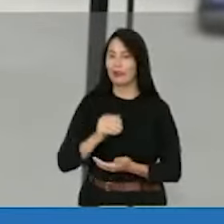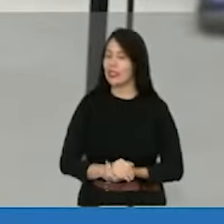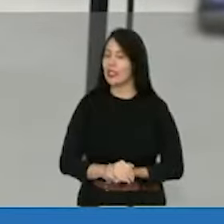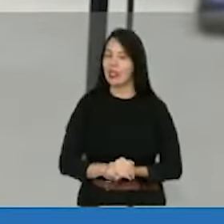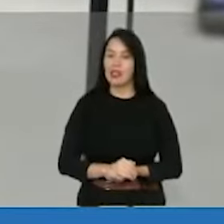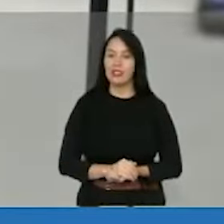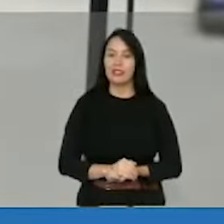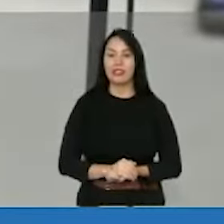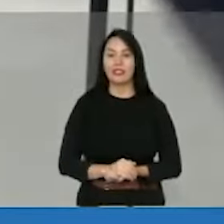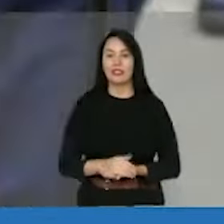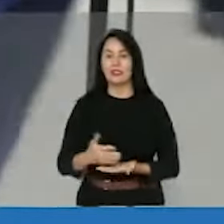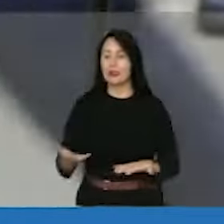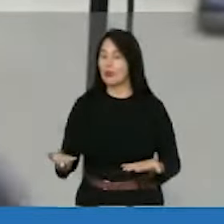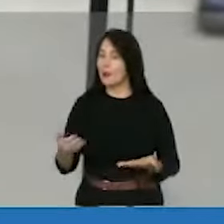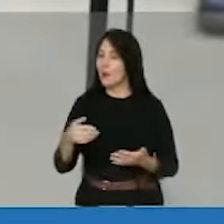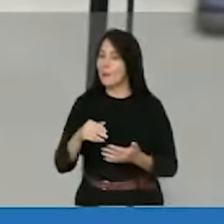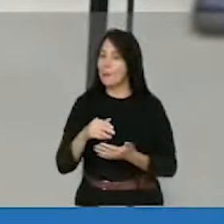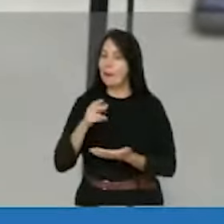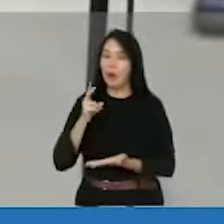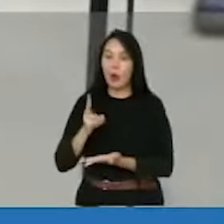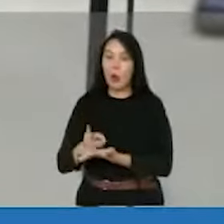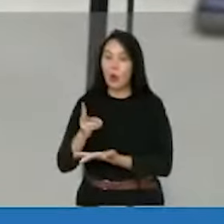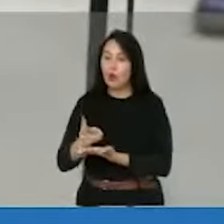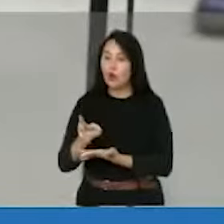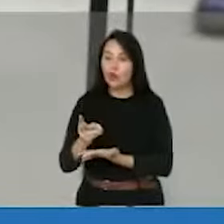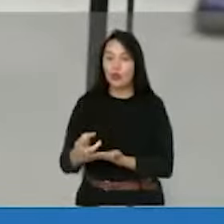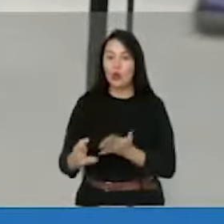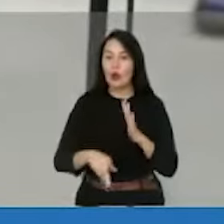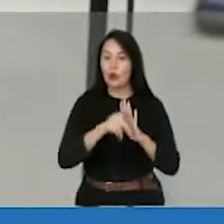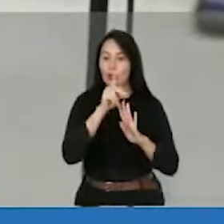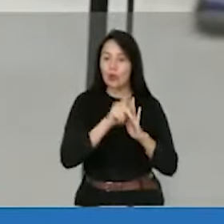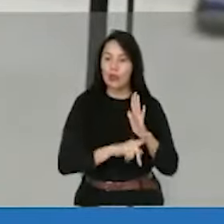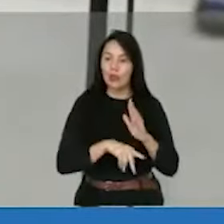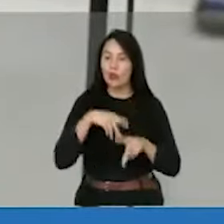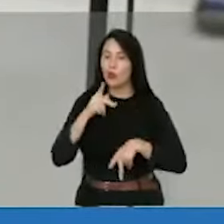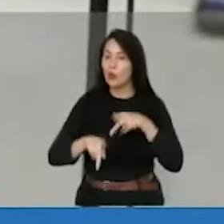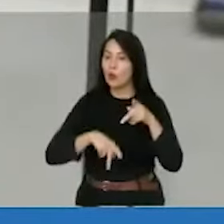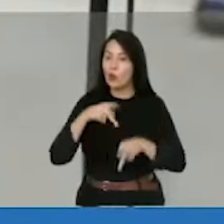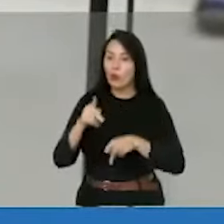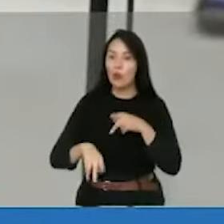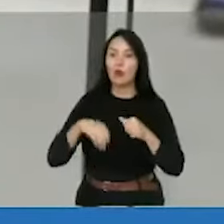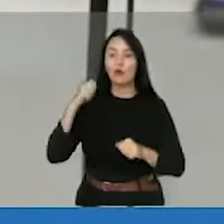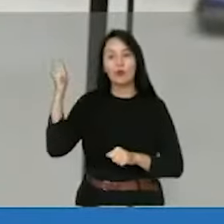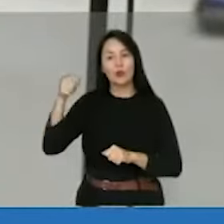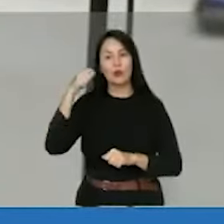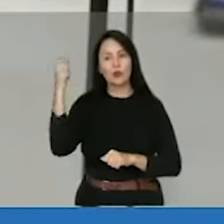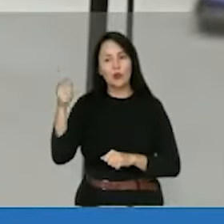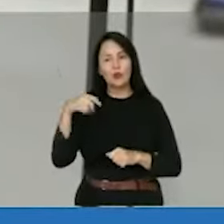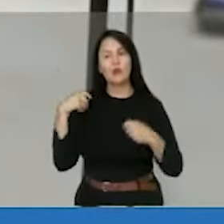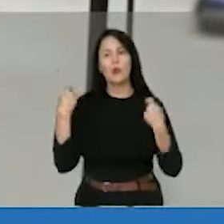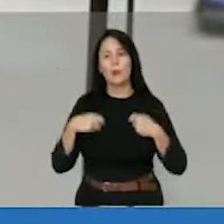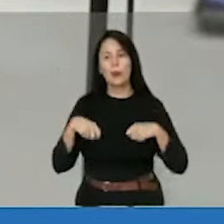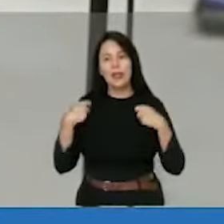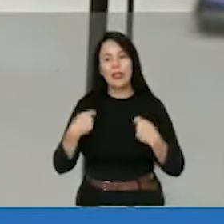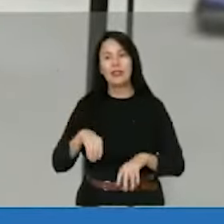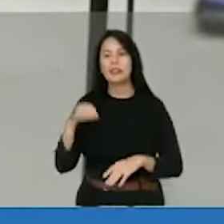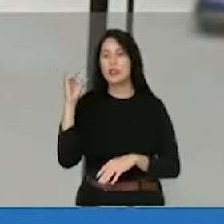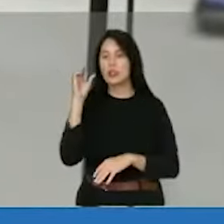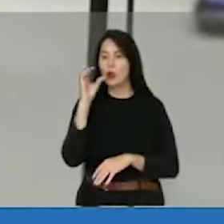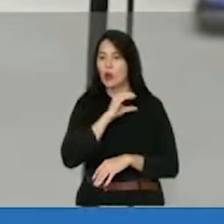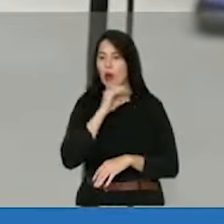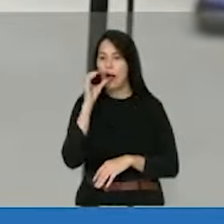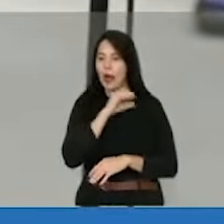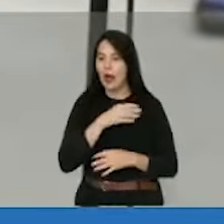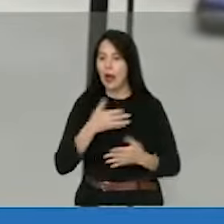pauta, porque o povo do Rio Grande do Sul tem pressa e quem está desempregado também tem pressa. É preciso que